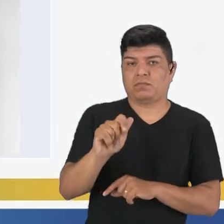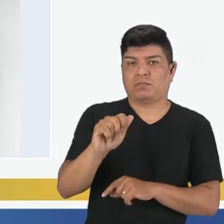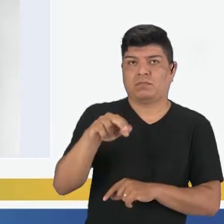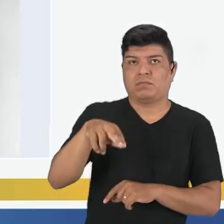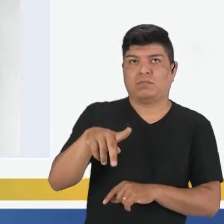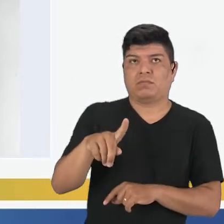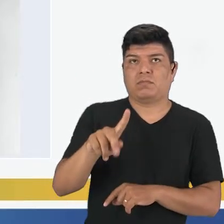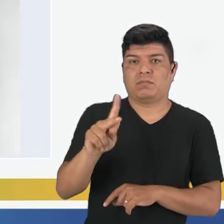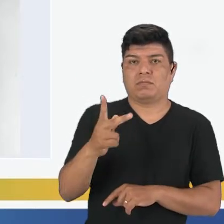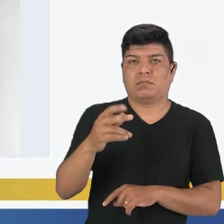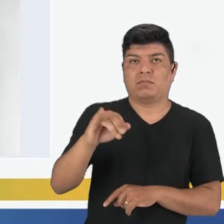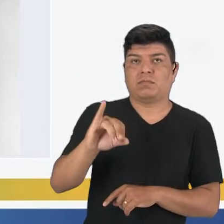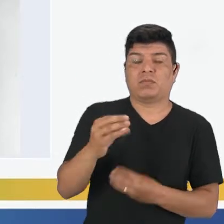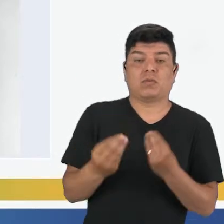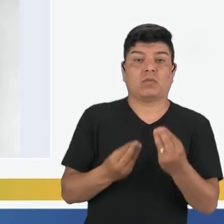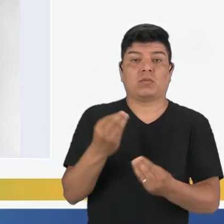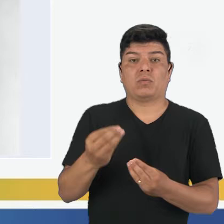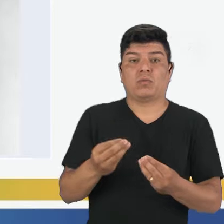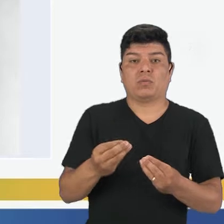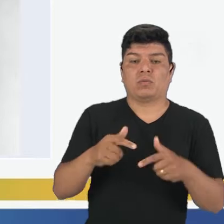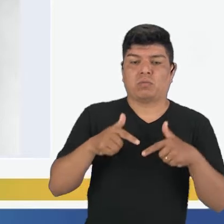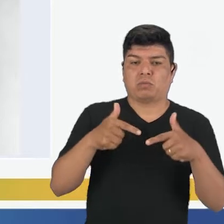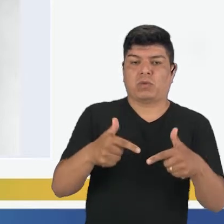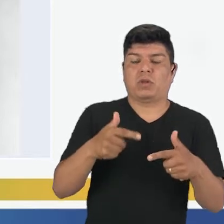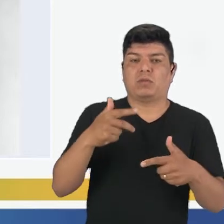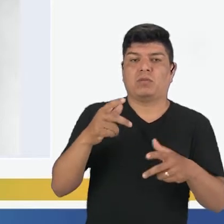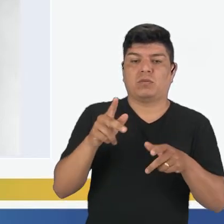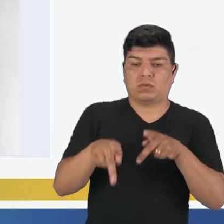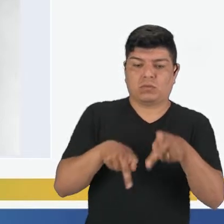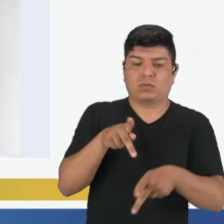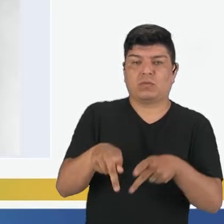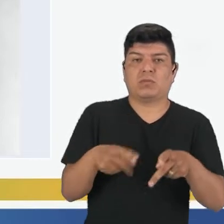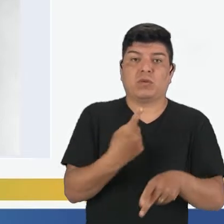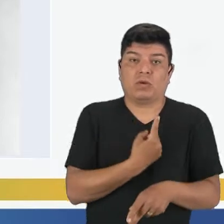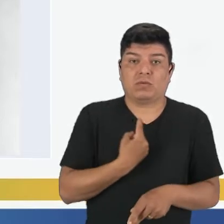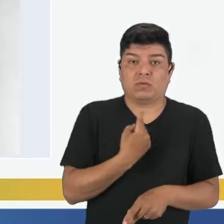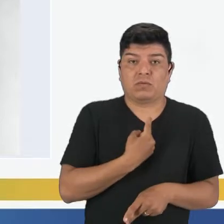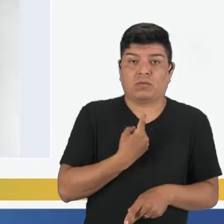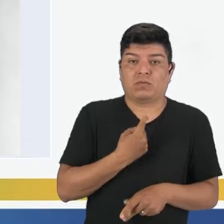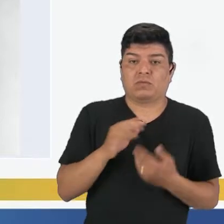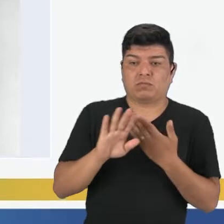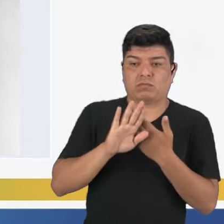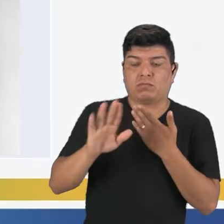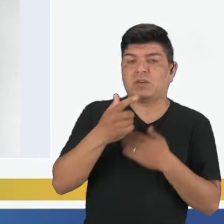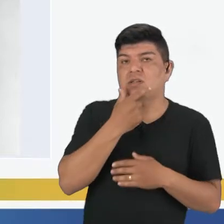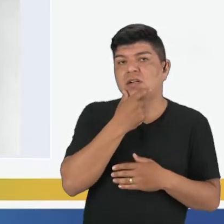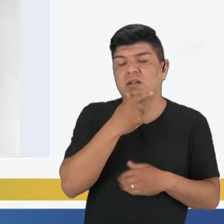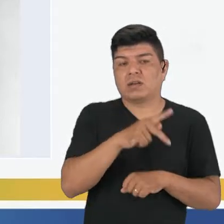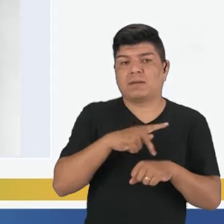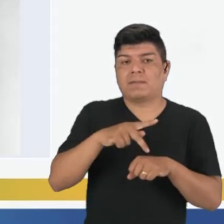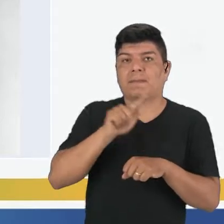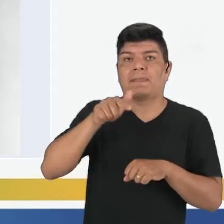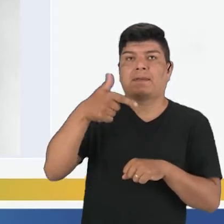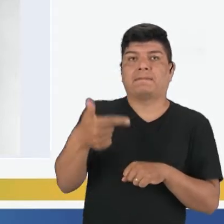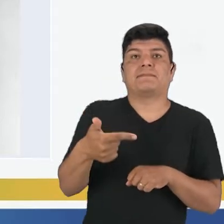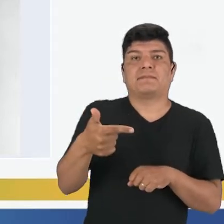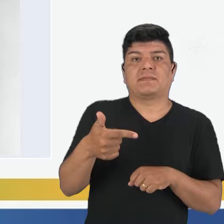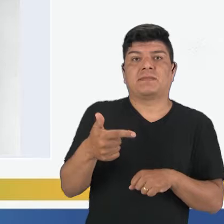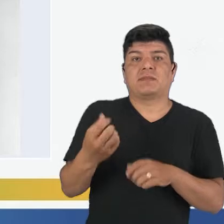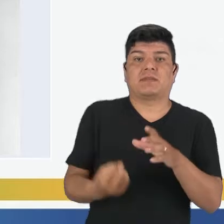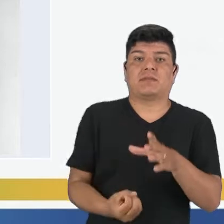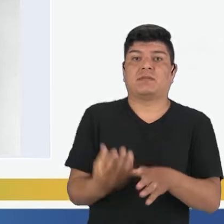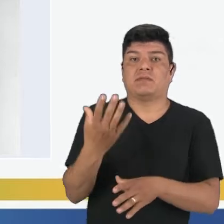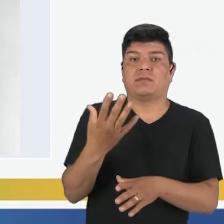ler sobre como foi a luta daquele povo para se tornar independente da Inglaterra. Lutou pela independência da Índia, visando uma